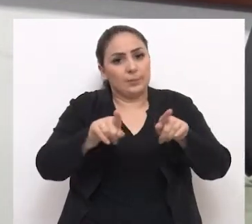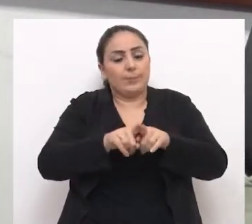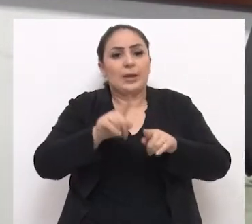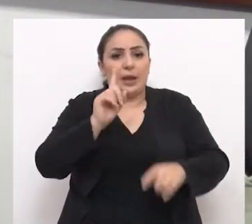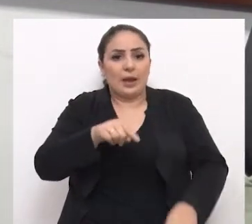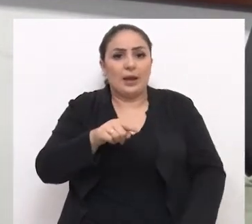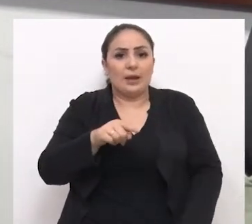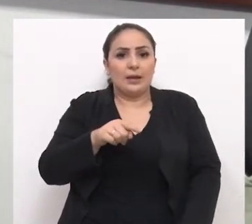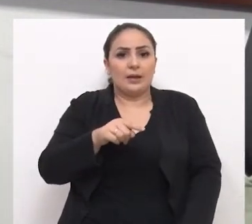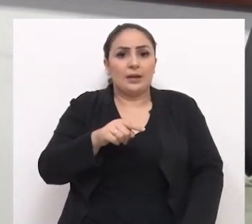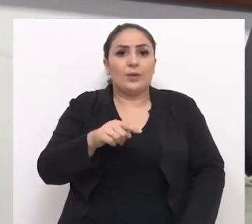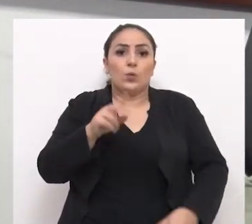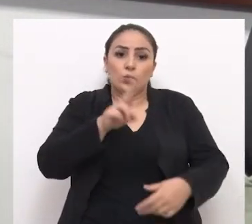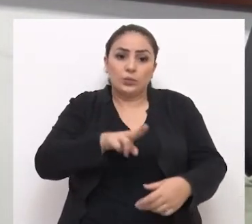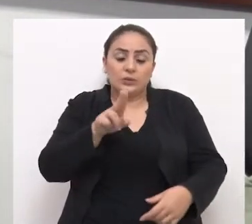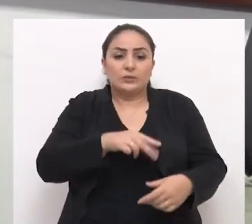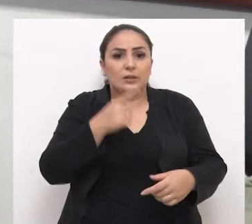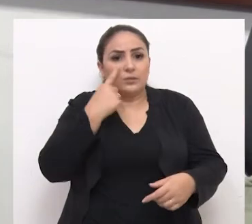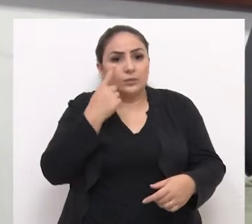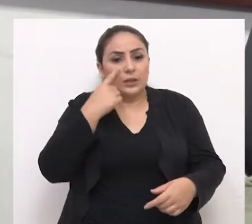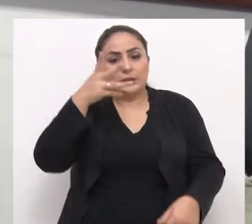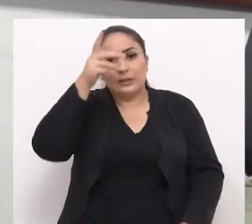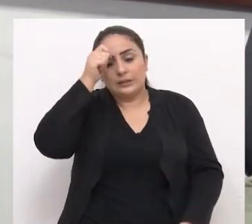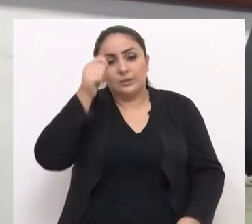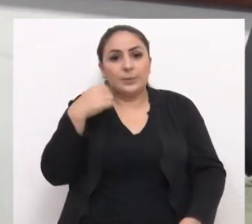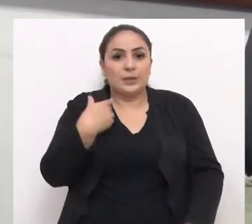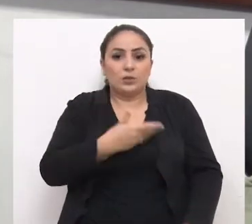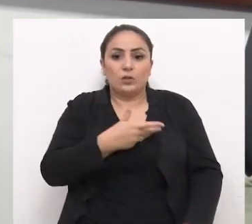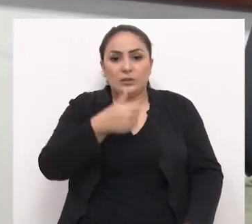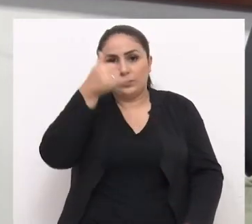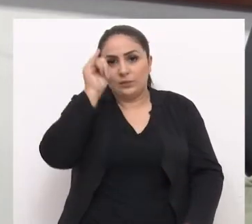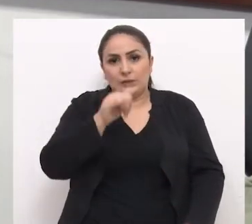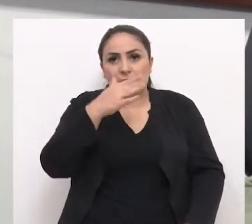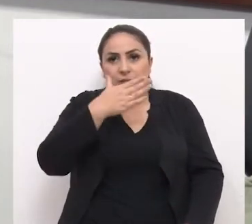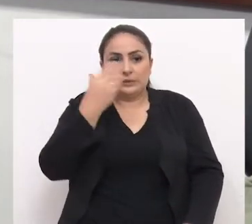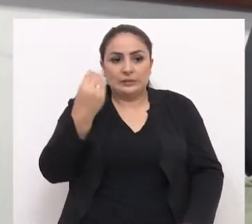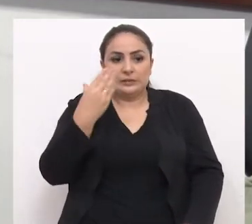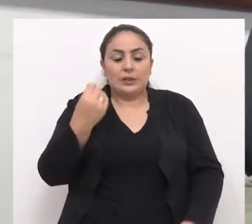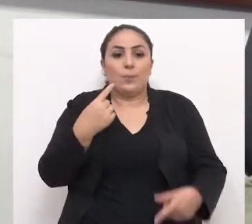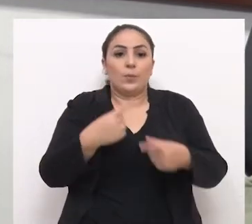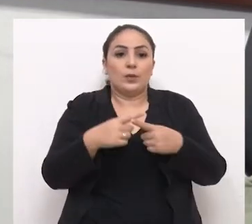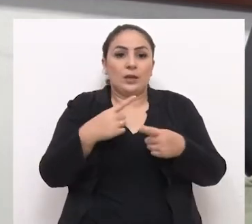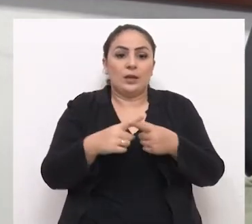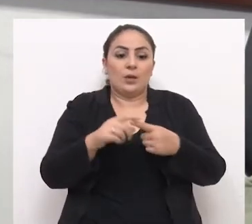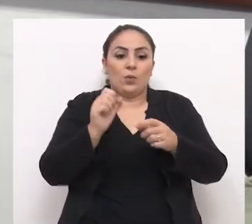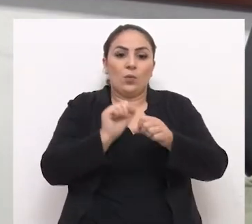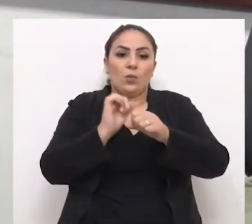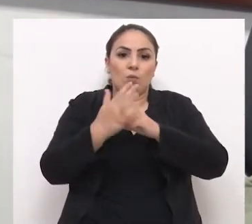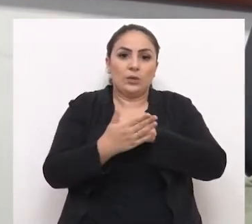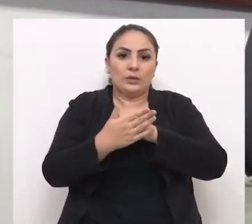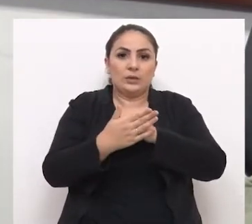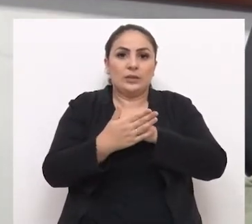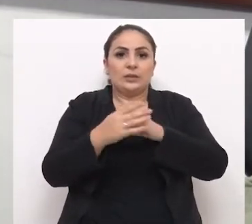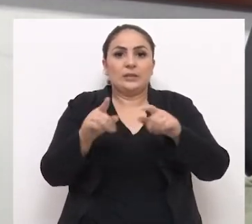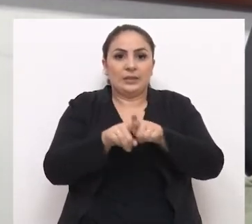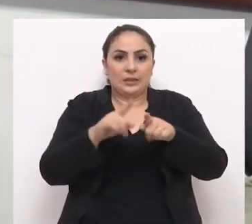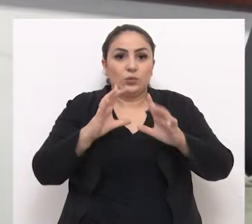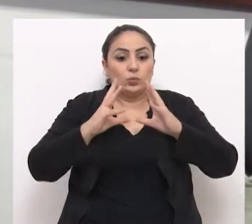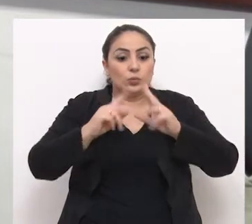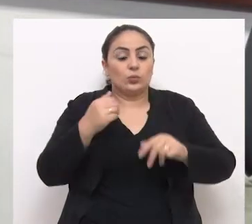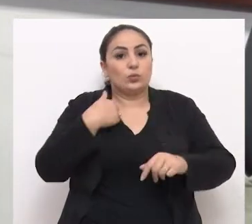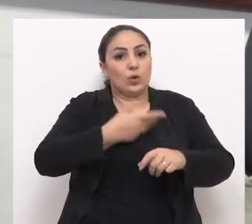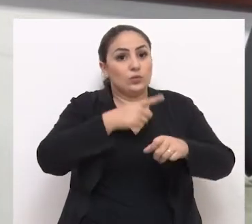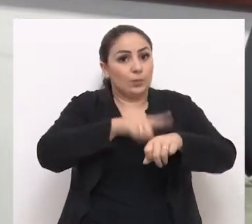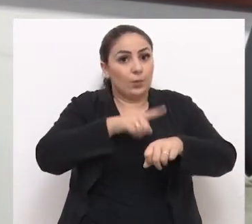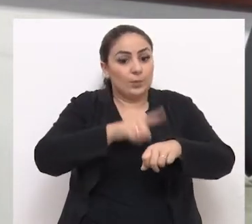isso também seja batido e rebatido, para que nós não nos esqueçamos que a pandemia arrefeceu,